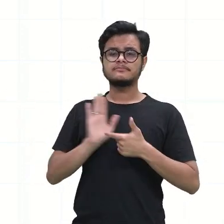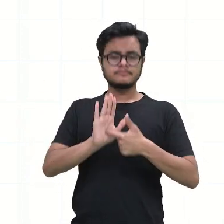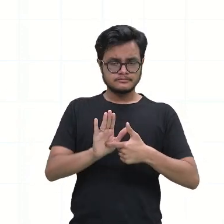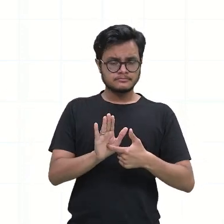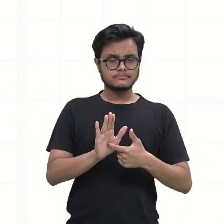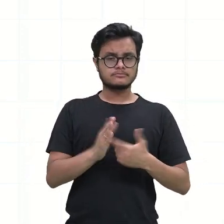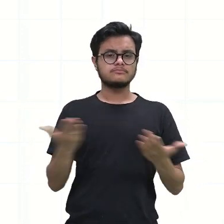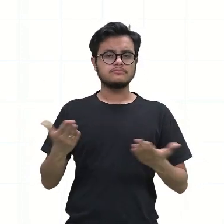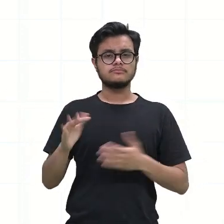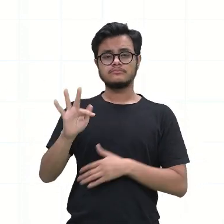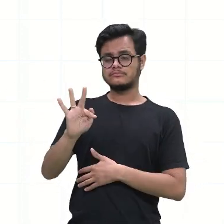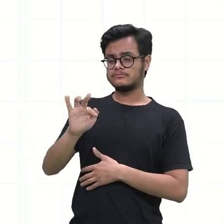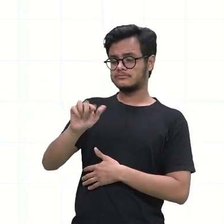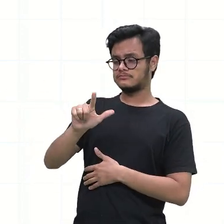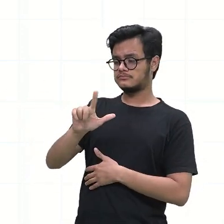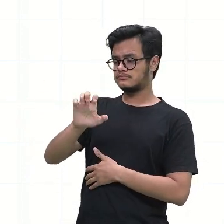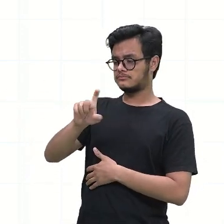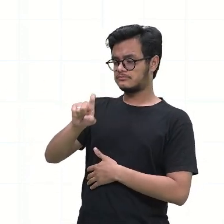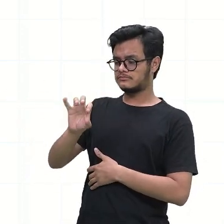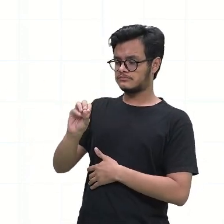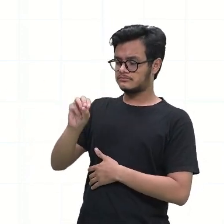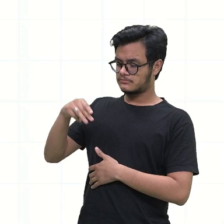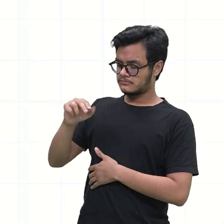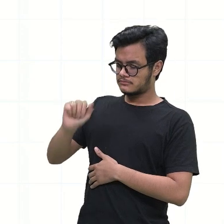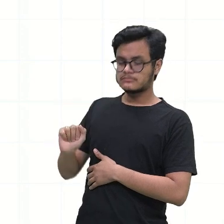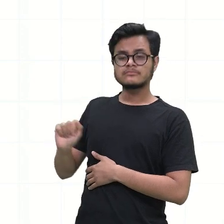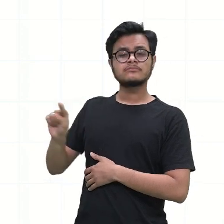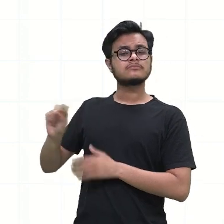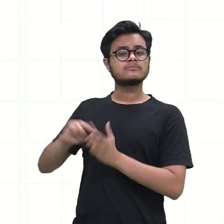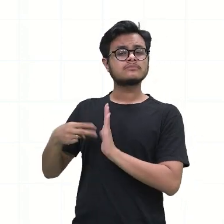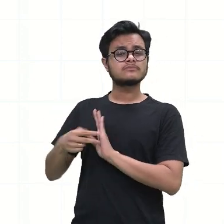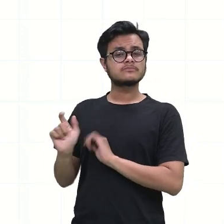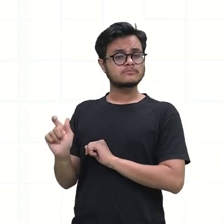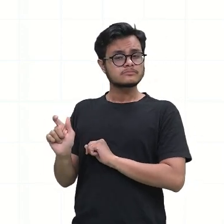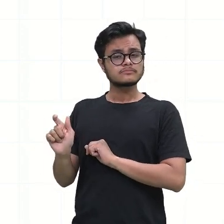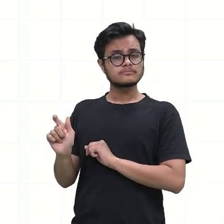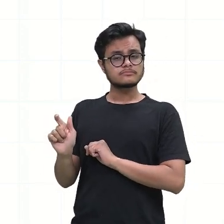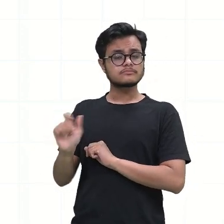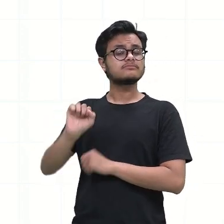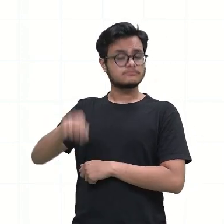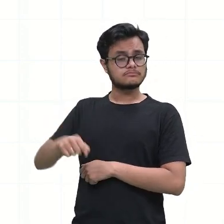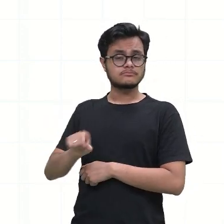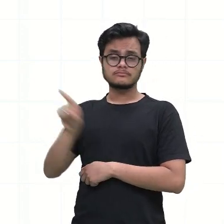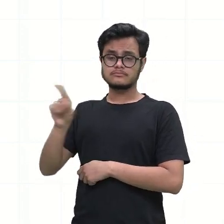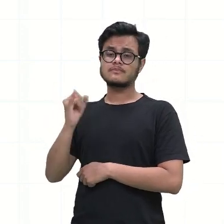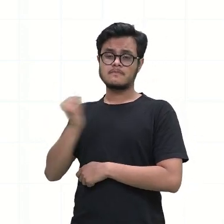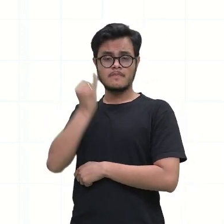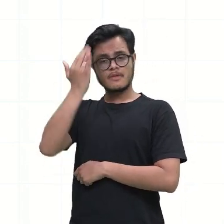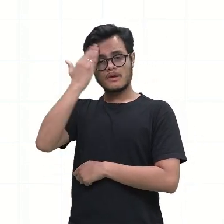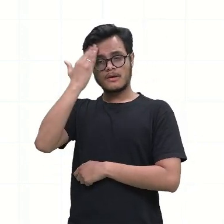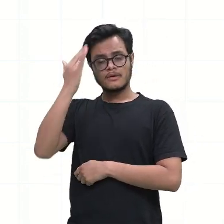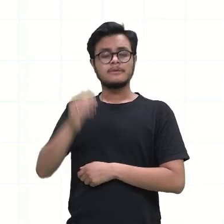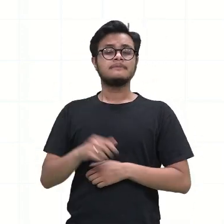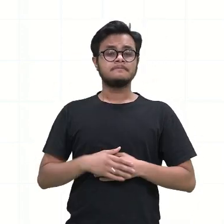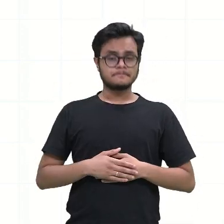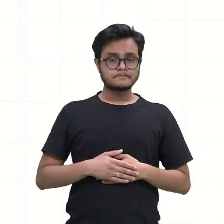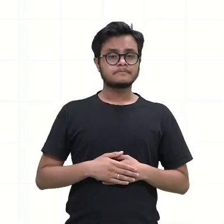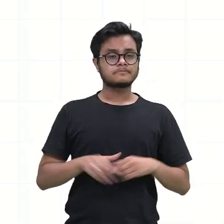Flexiona. Essa palavra é importante que você saiba. O verbo é a classe de palavras que se flexiona em